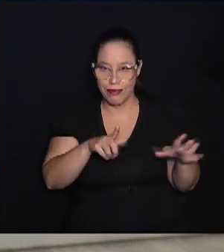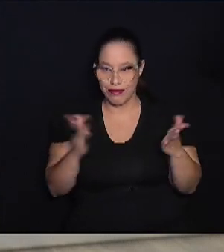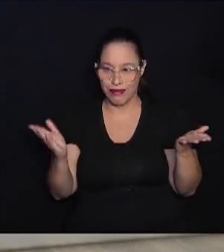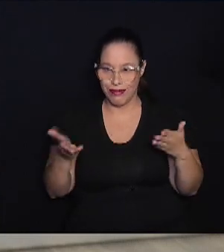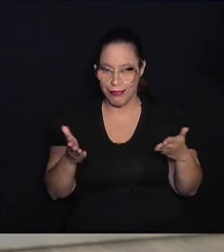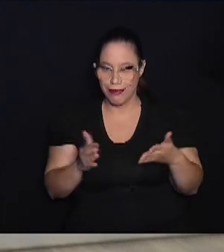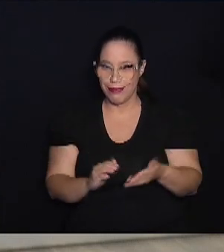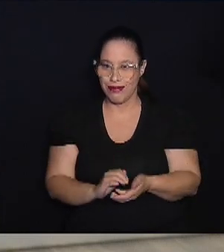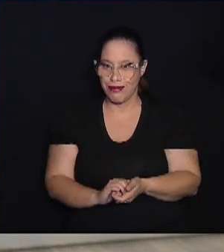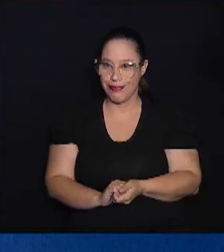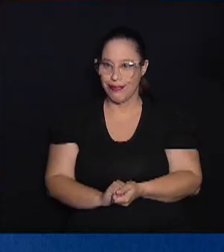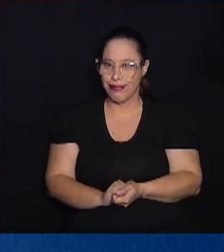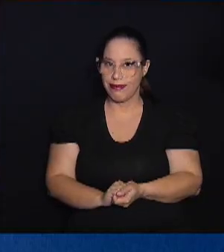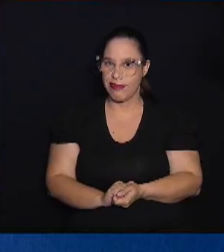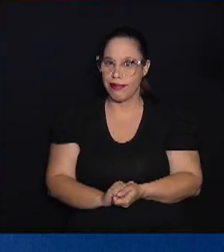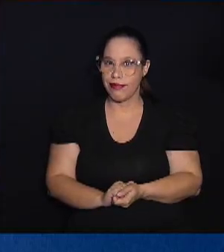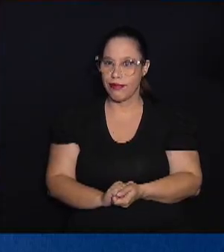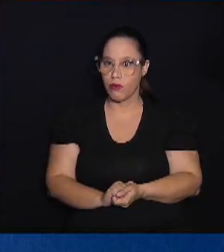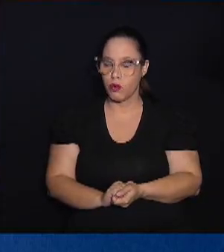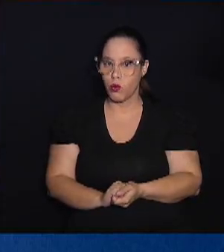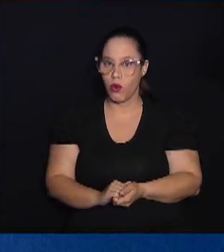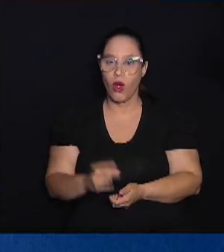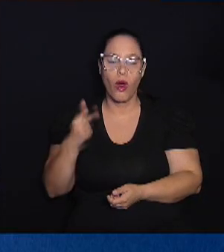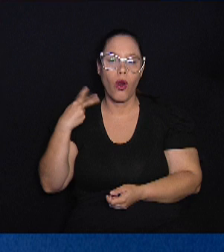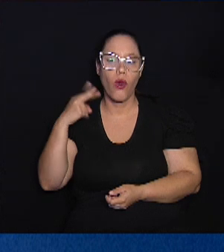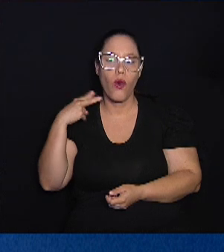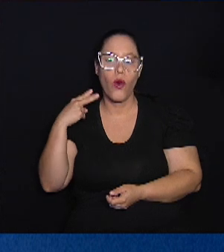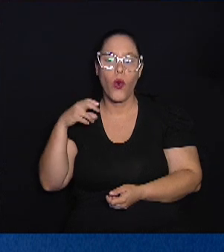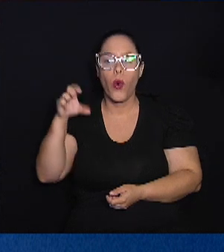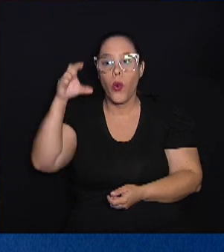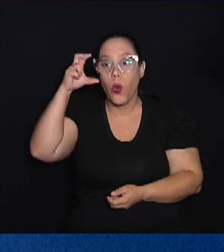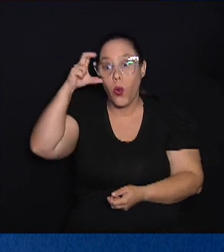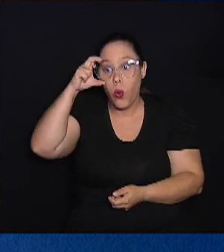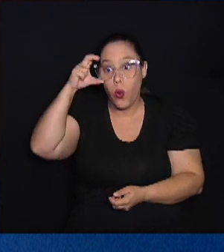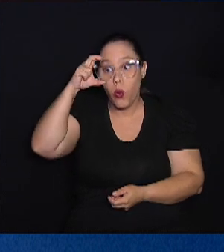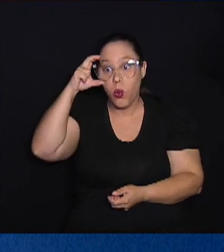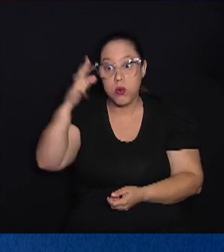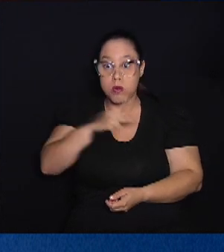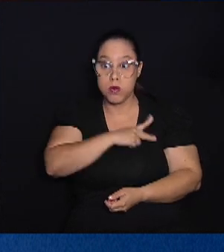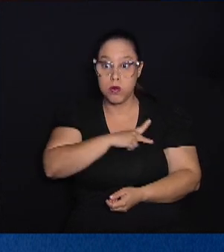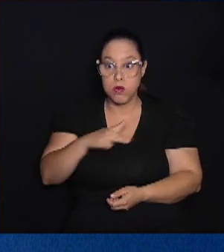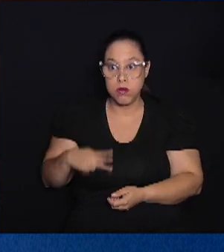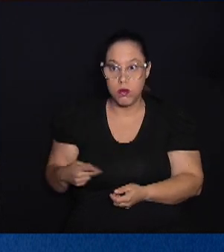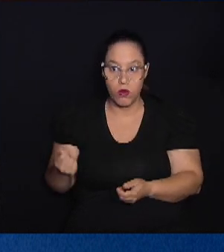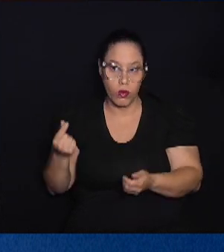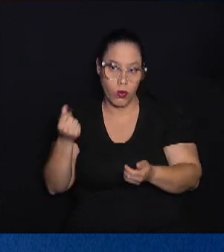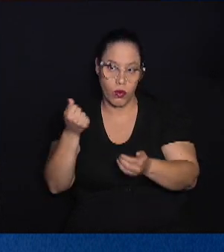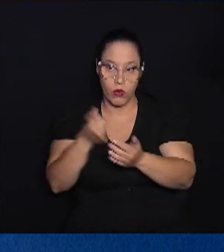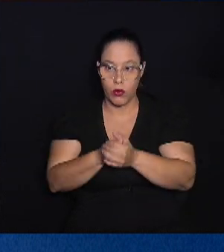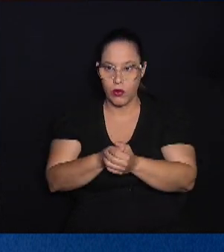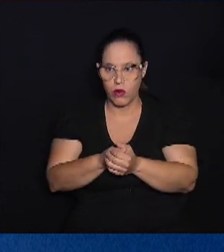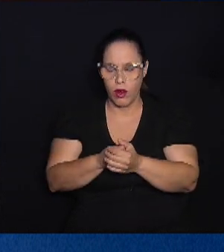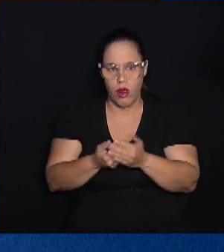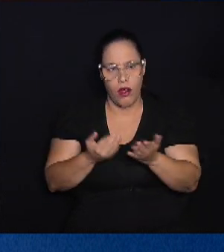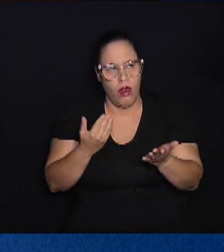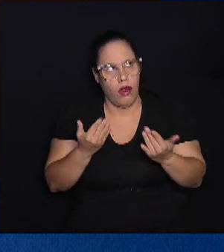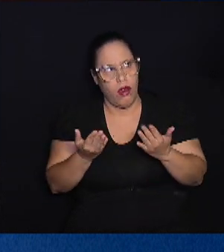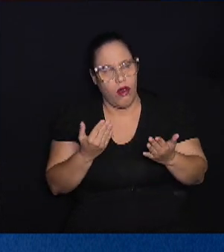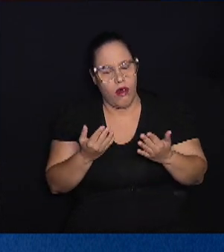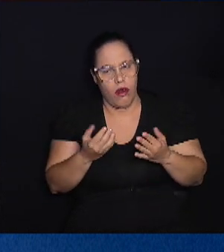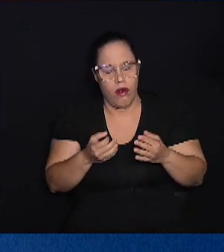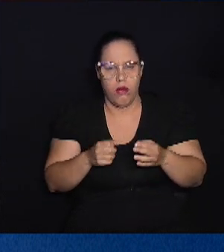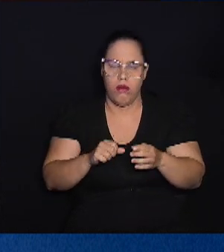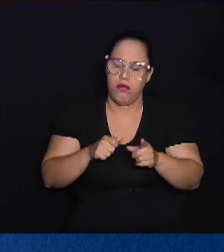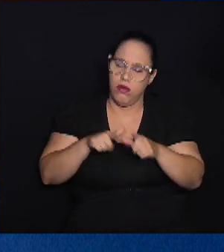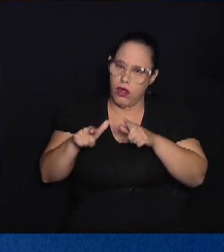hoje. O vereador Carlinhos Camelô, presidente da Comissão de Finanças e Orçamento, analisa o trabalho